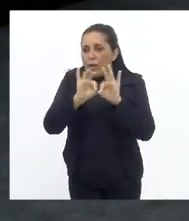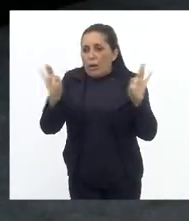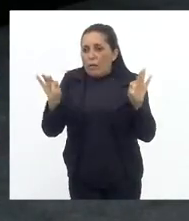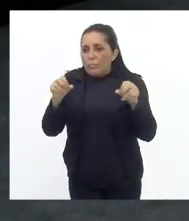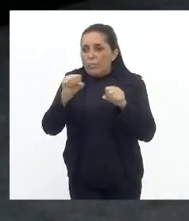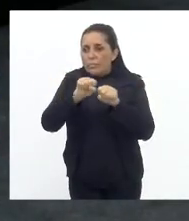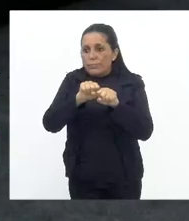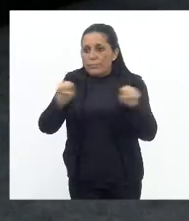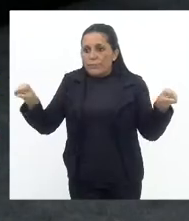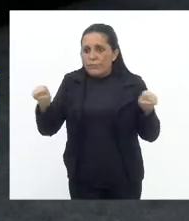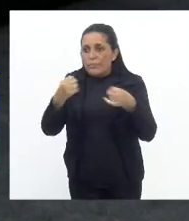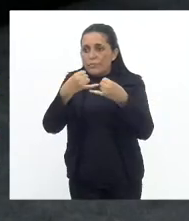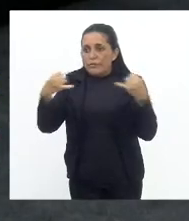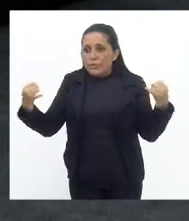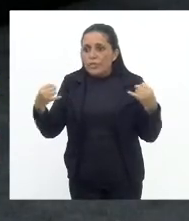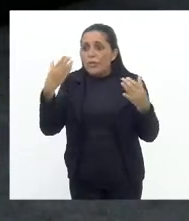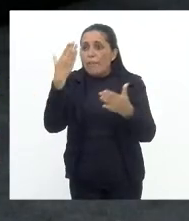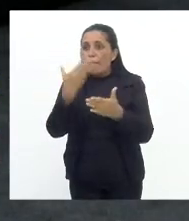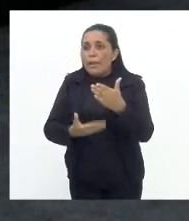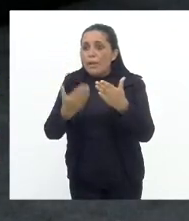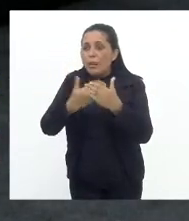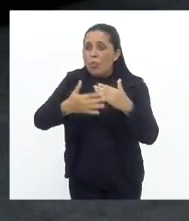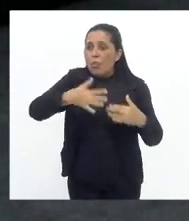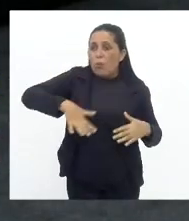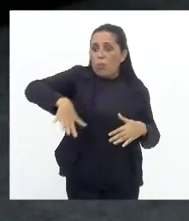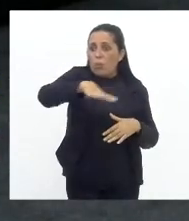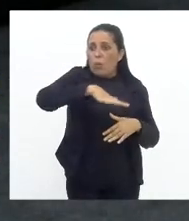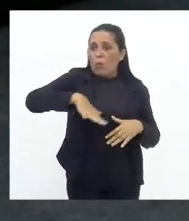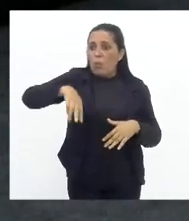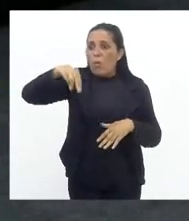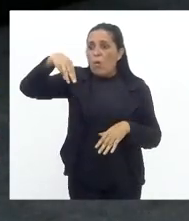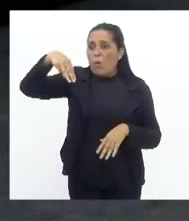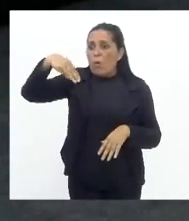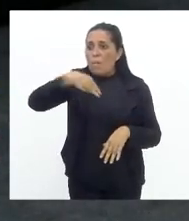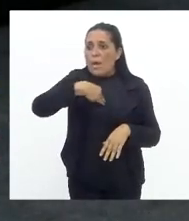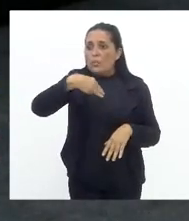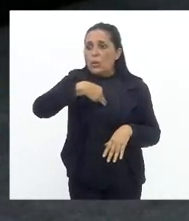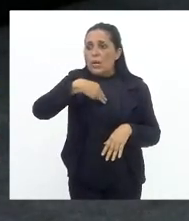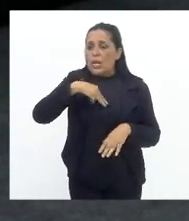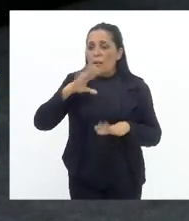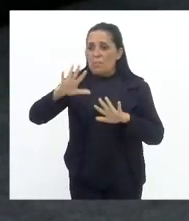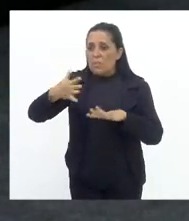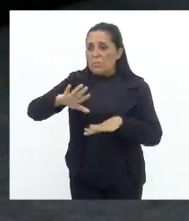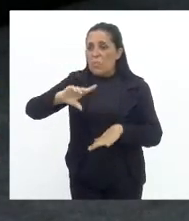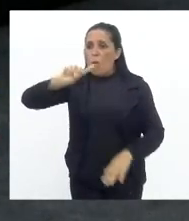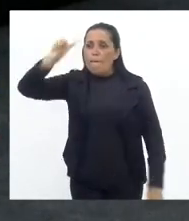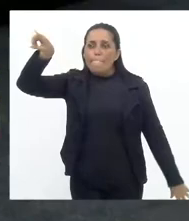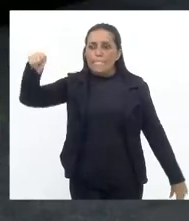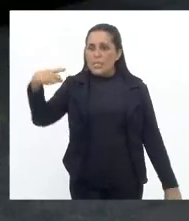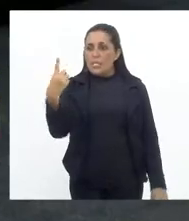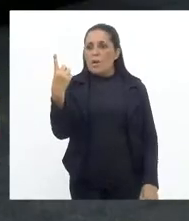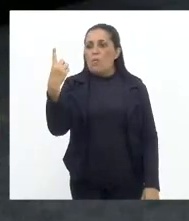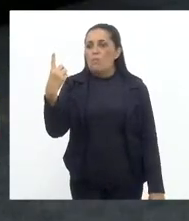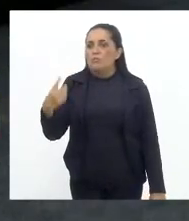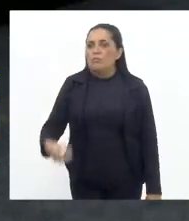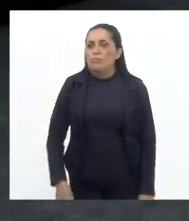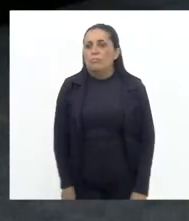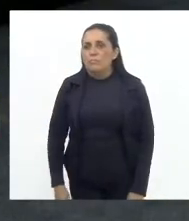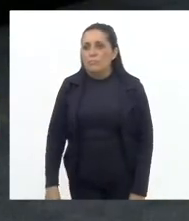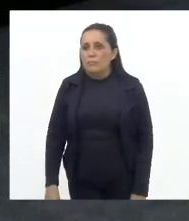e que já perdeu na nossa região de Madureira cerca de 1 Milhão